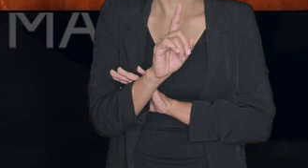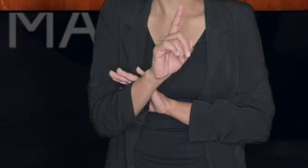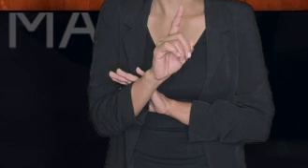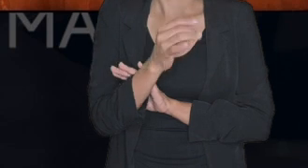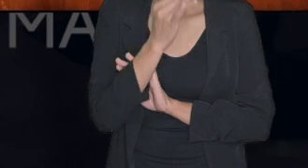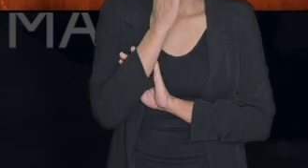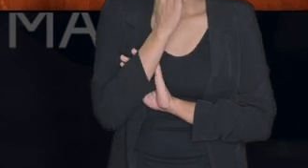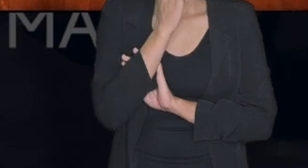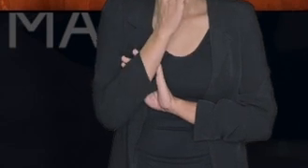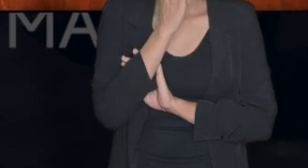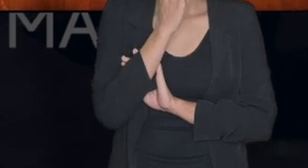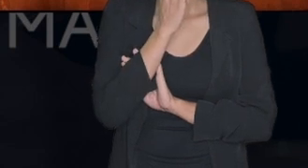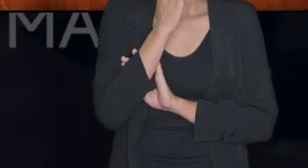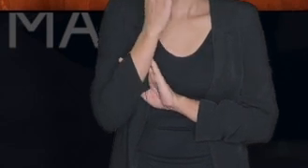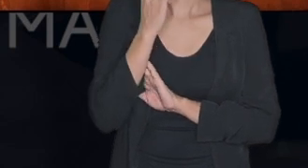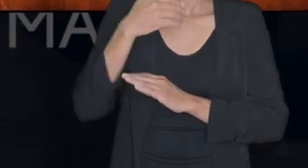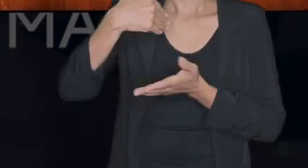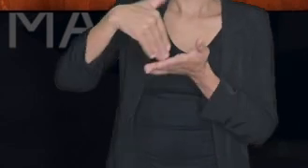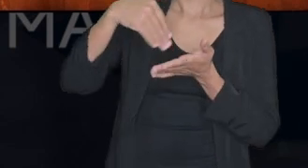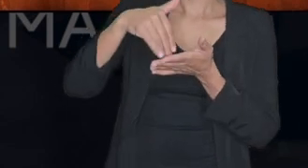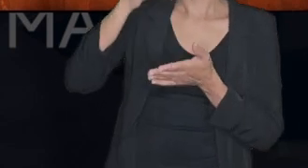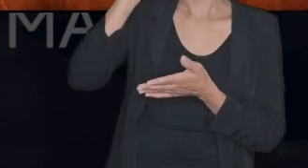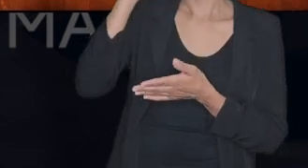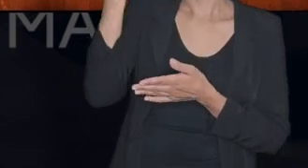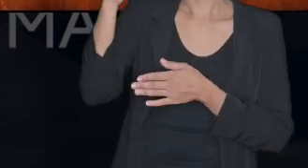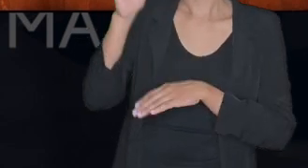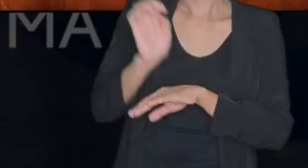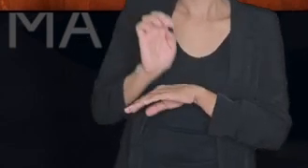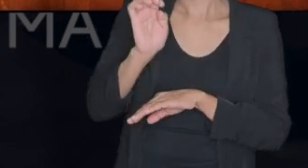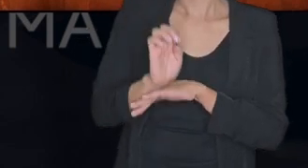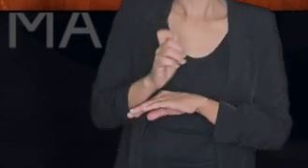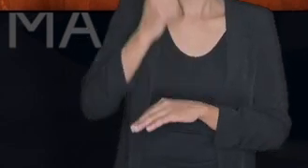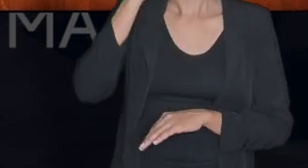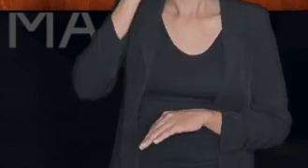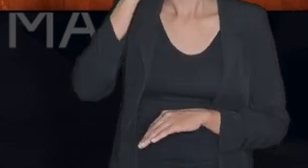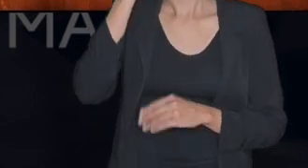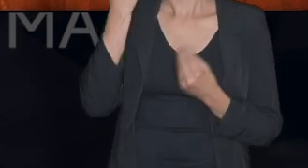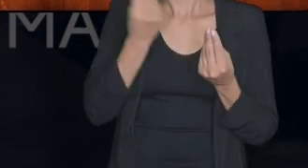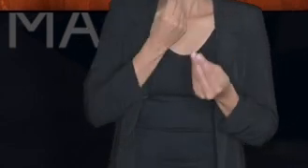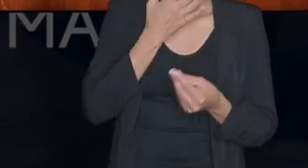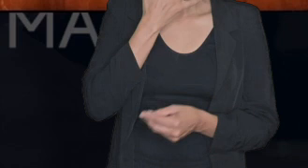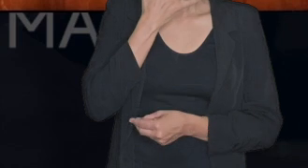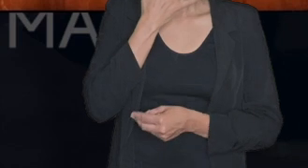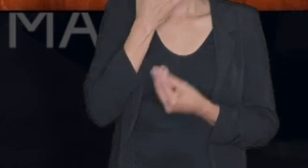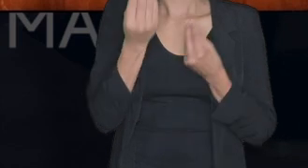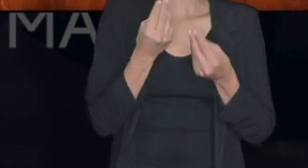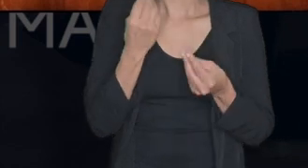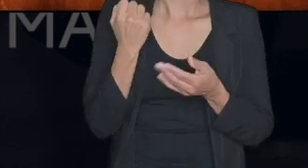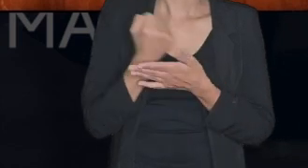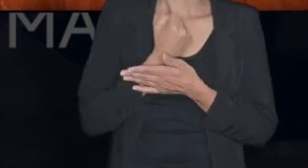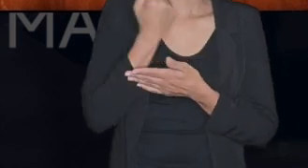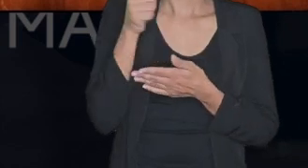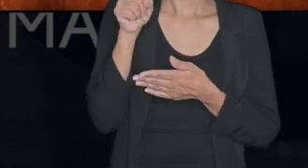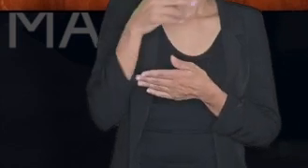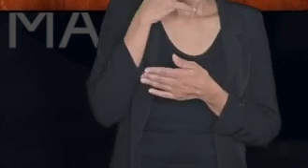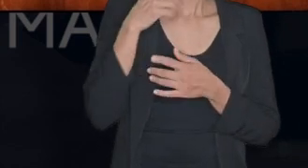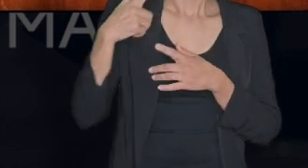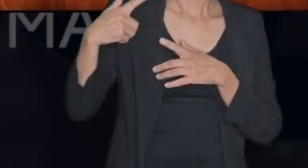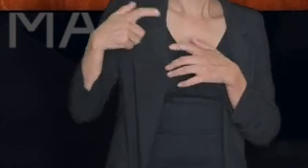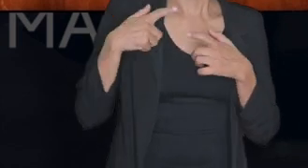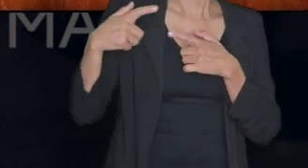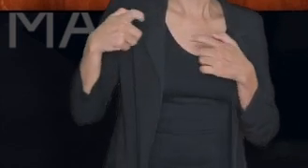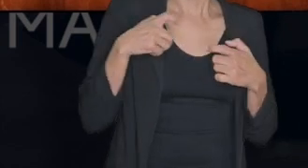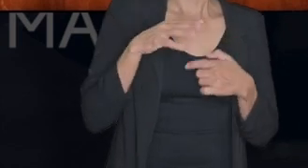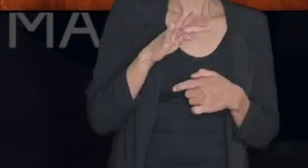de Fazenda dos estados. Eu fico pensando cá comigo, poxa, será que isso não dá uma guerra fiscal, não? O certo é que dá guerra